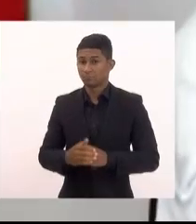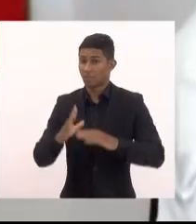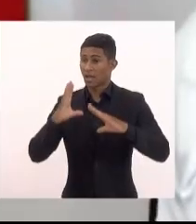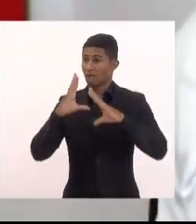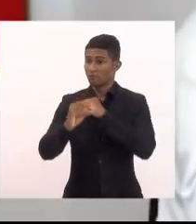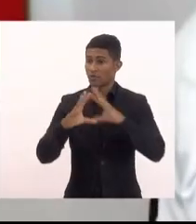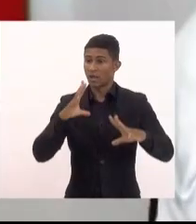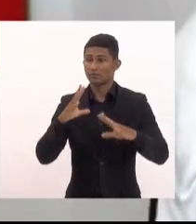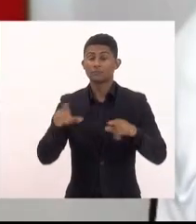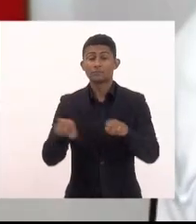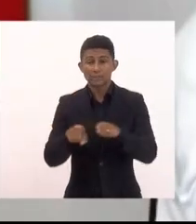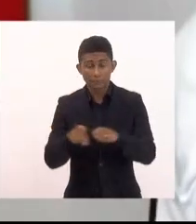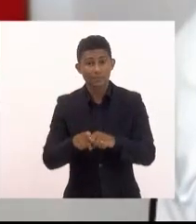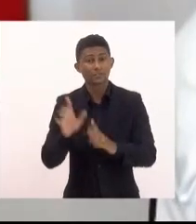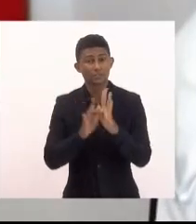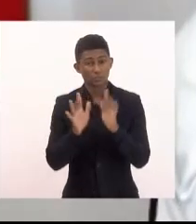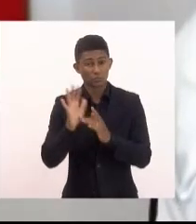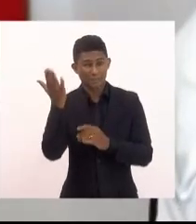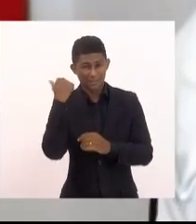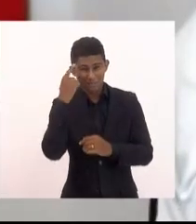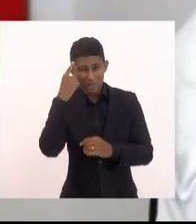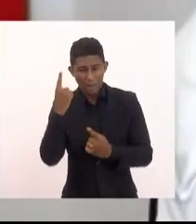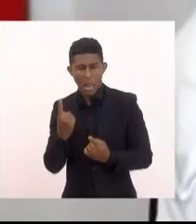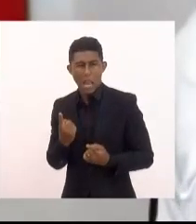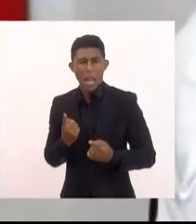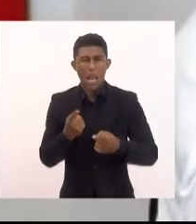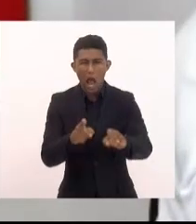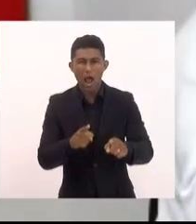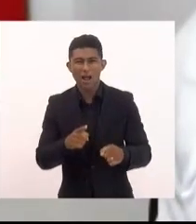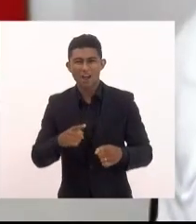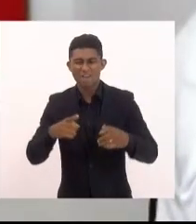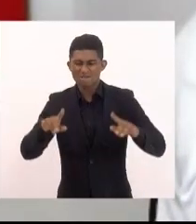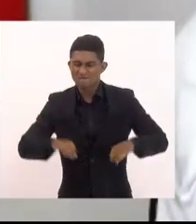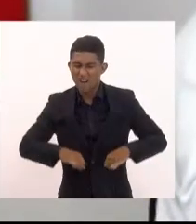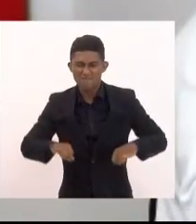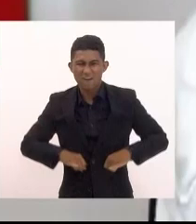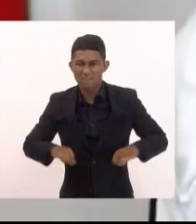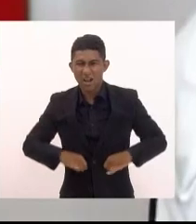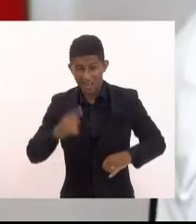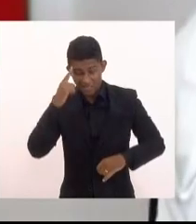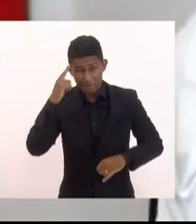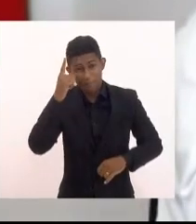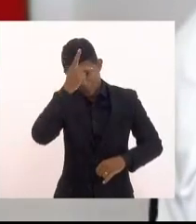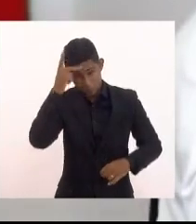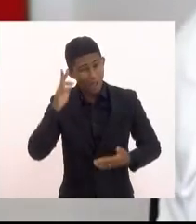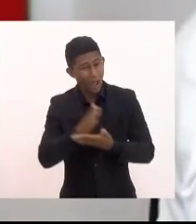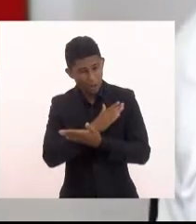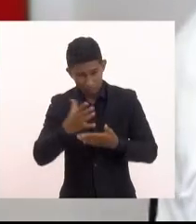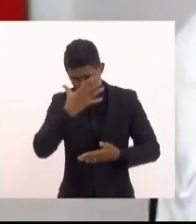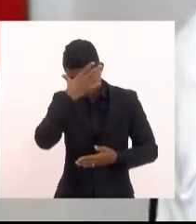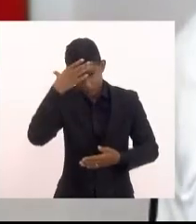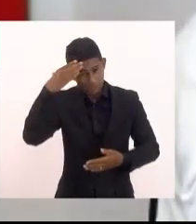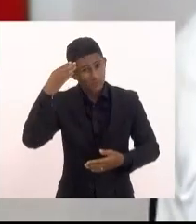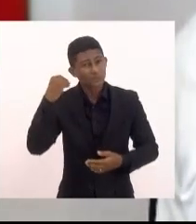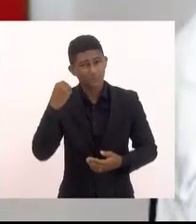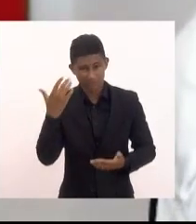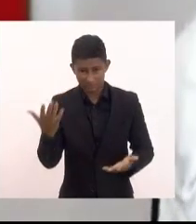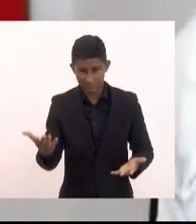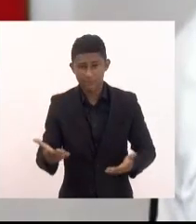também torturado. É bom que possamos lembrar disso. Muita gente se esquece disso.